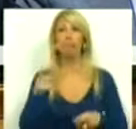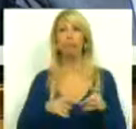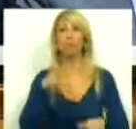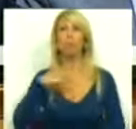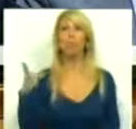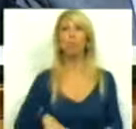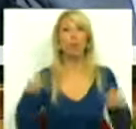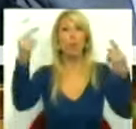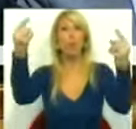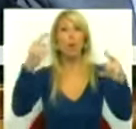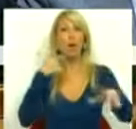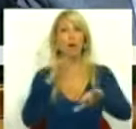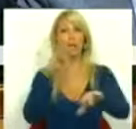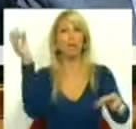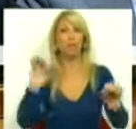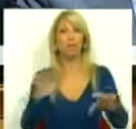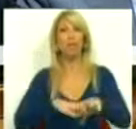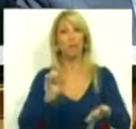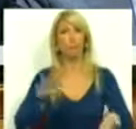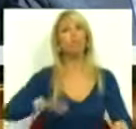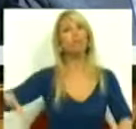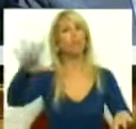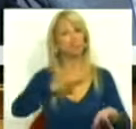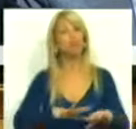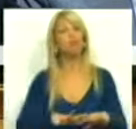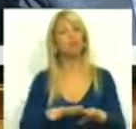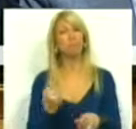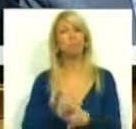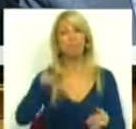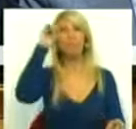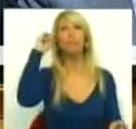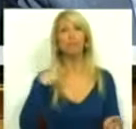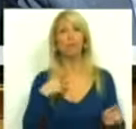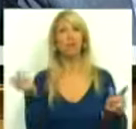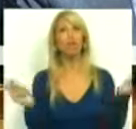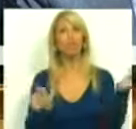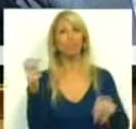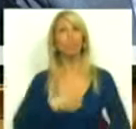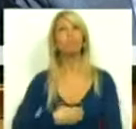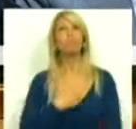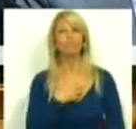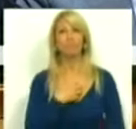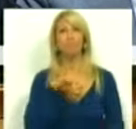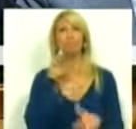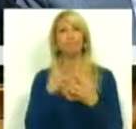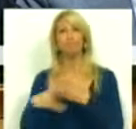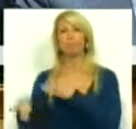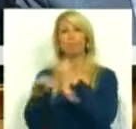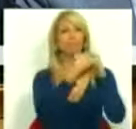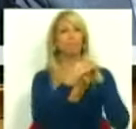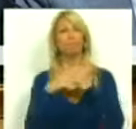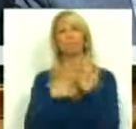sensibilizado para esta situação. Isto porque as dificuldades estão a fazer-se sentir e a refletir de forma equitativa